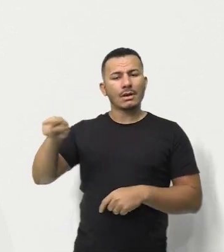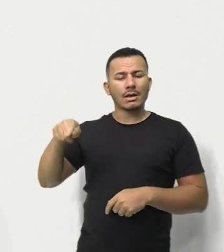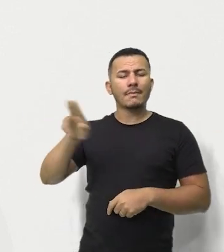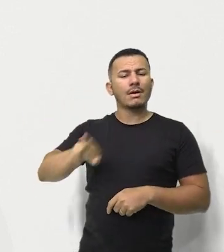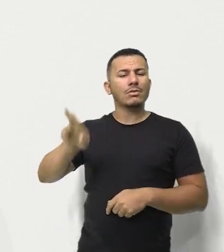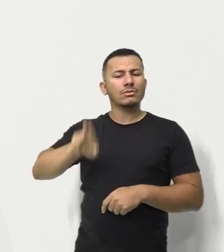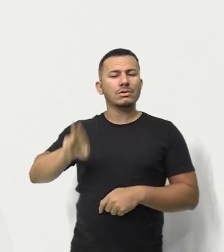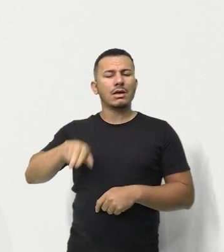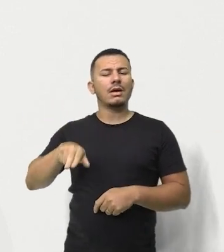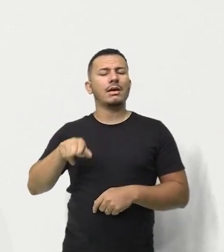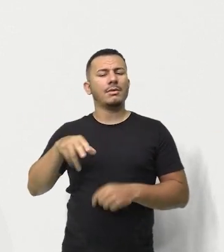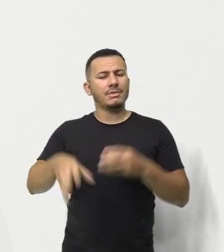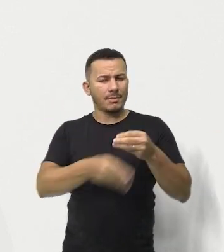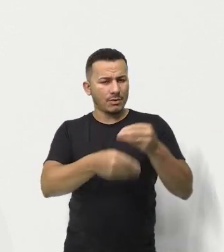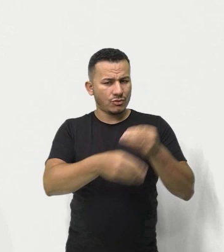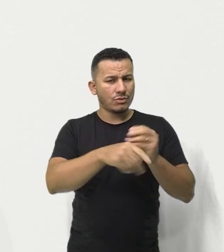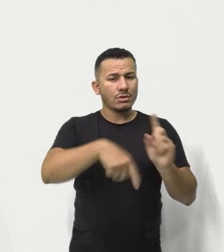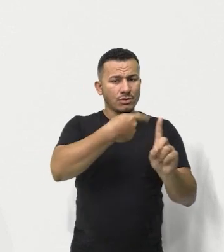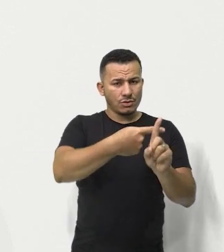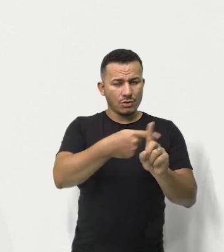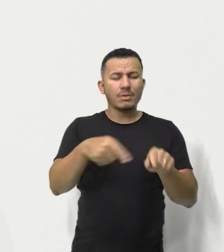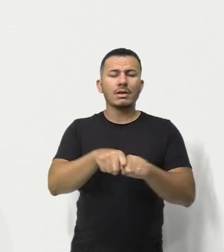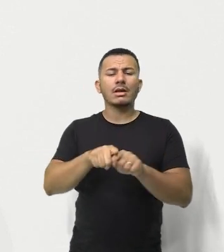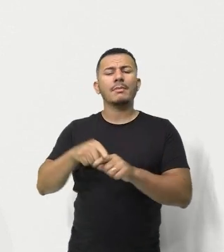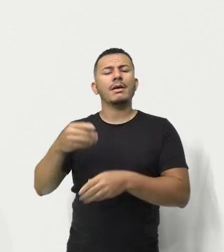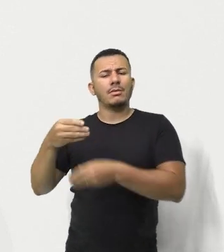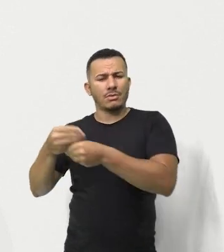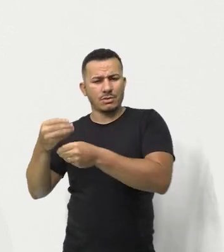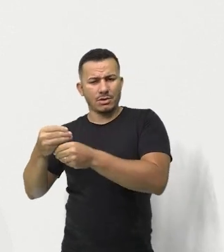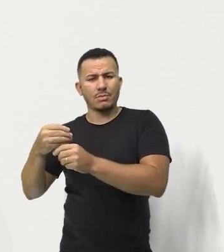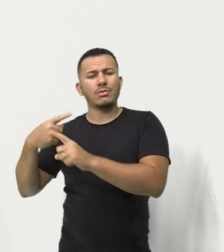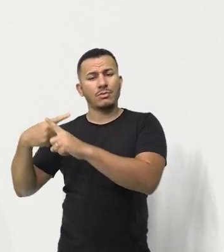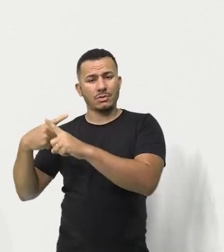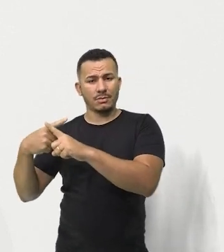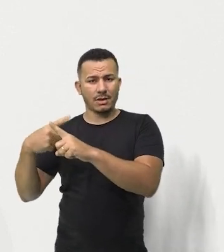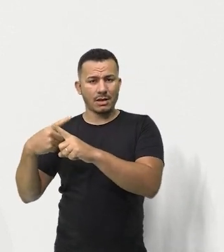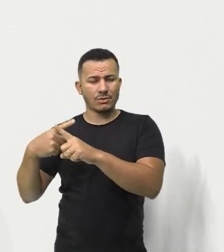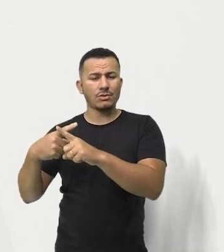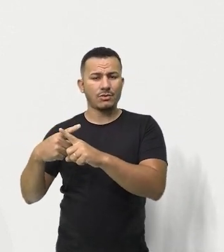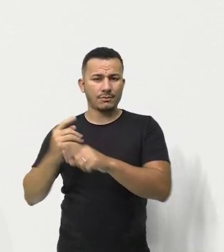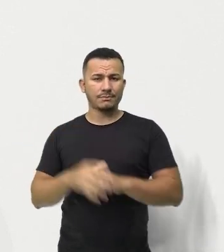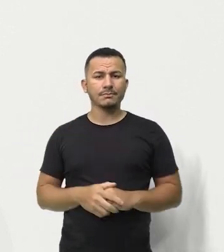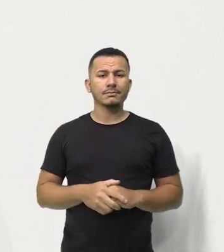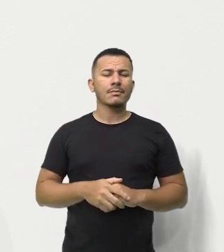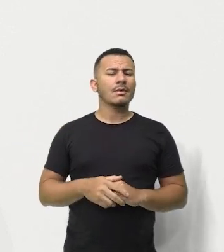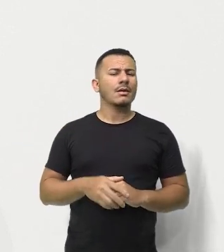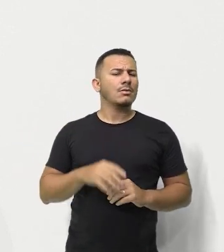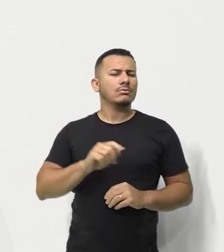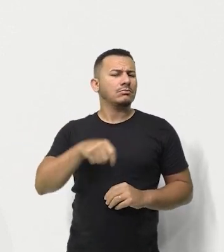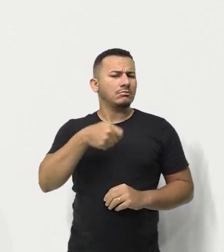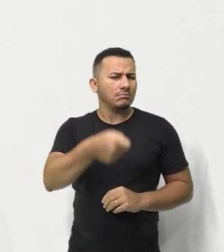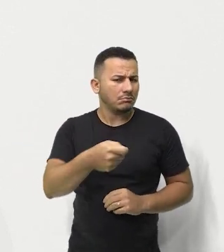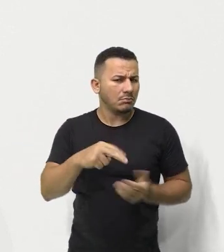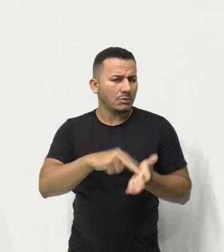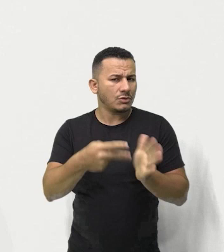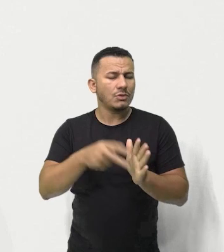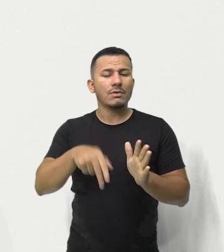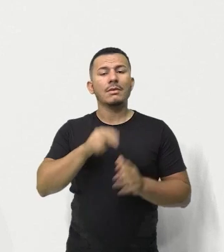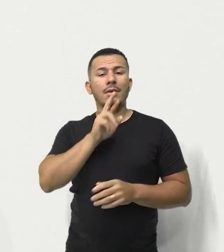nós exatamente utilizamos o princípio aditivo e o princípio multiplicativo